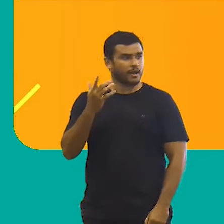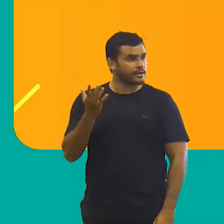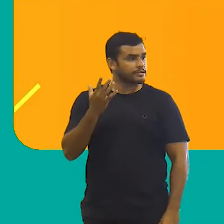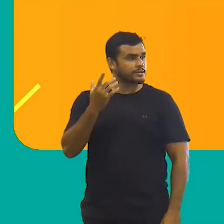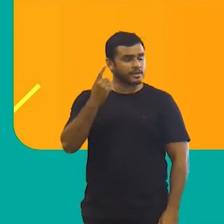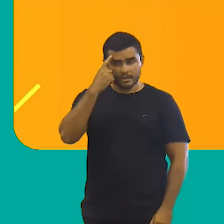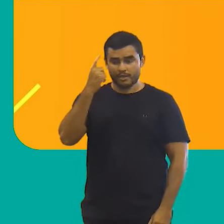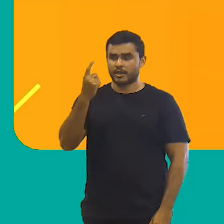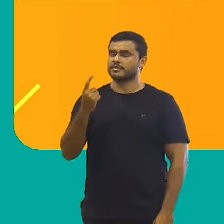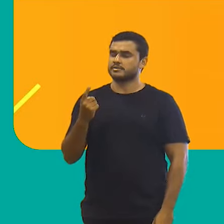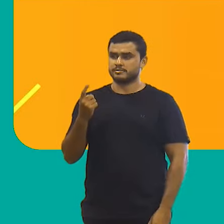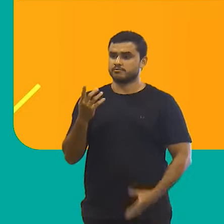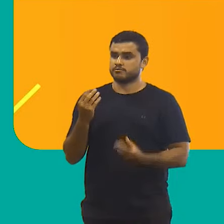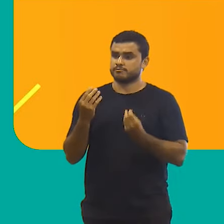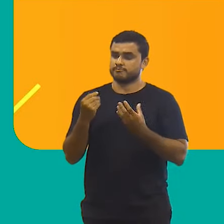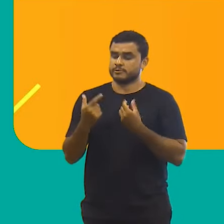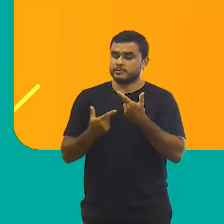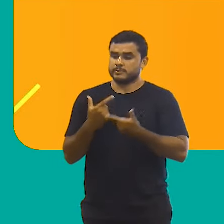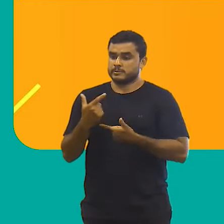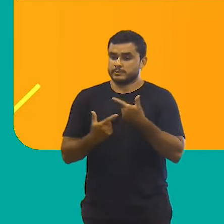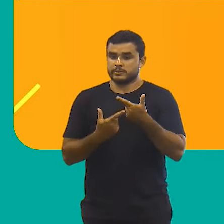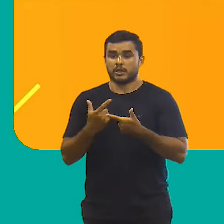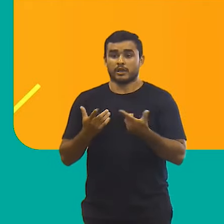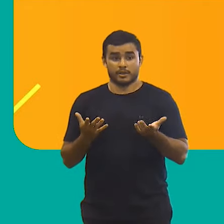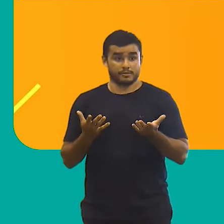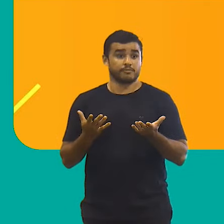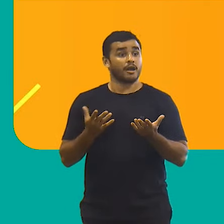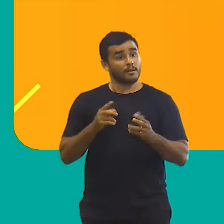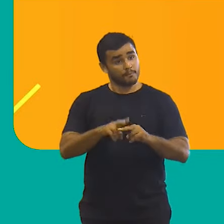você fez. Isso endoida